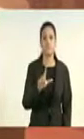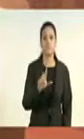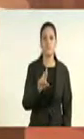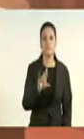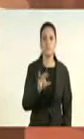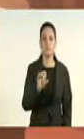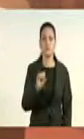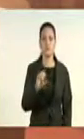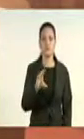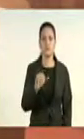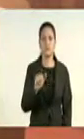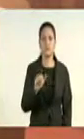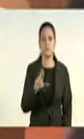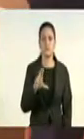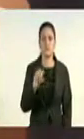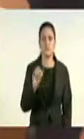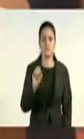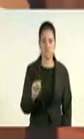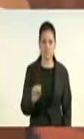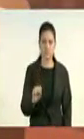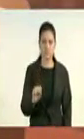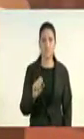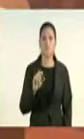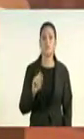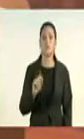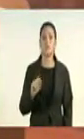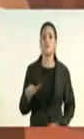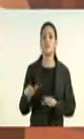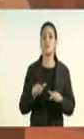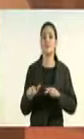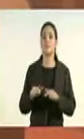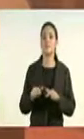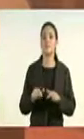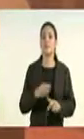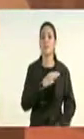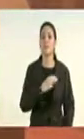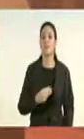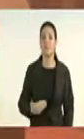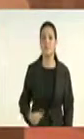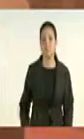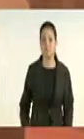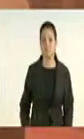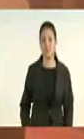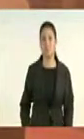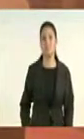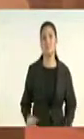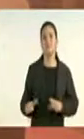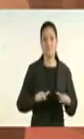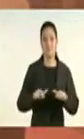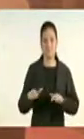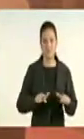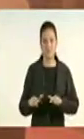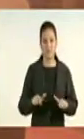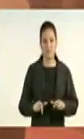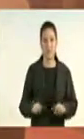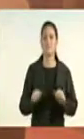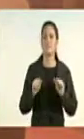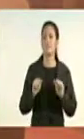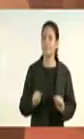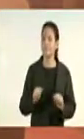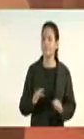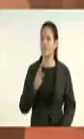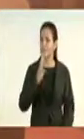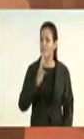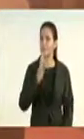Oliveira, que é oriundo do Ministério Público do Trabalho, tem absoluta capacidade, deputado Zé Inácio, para promover os